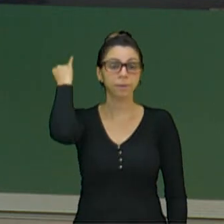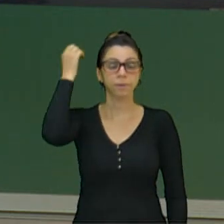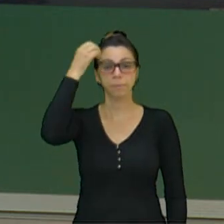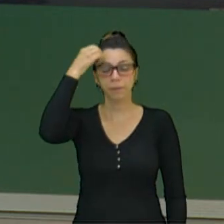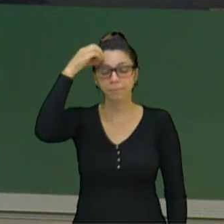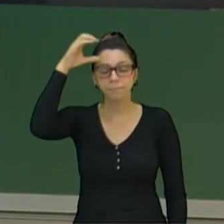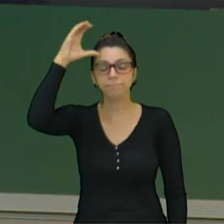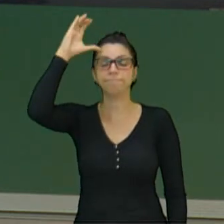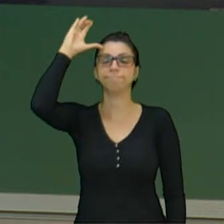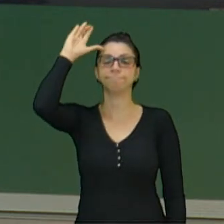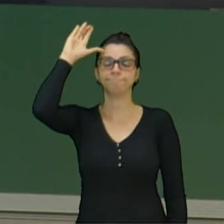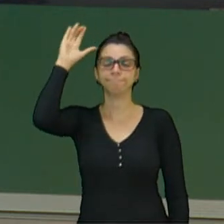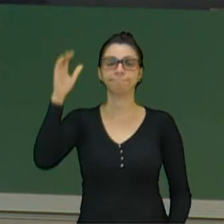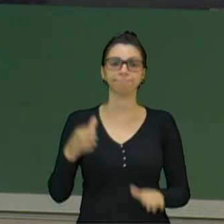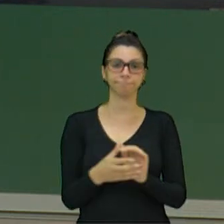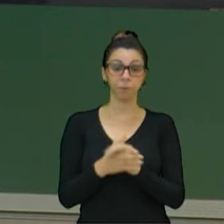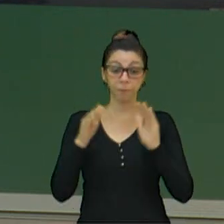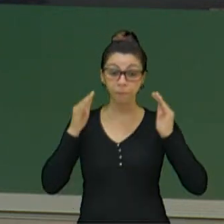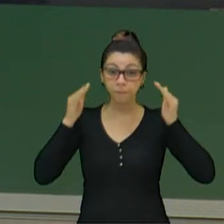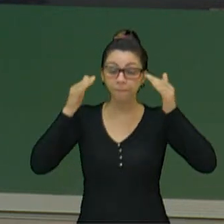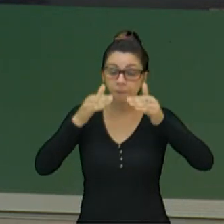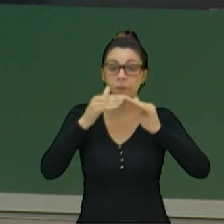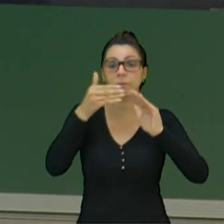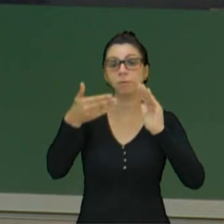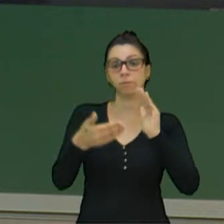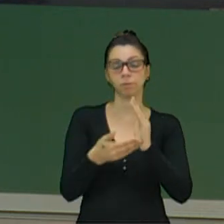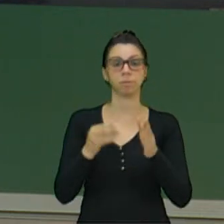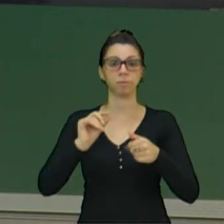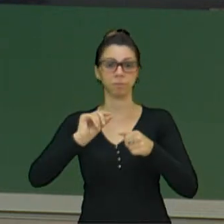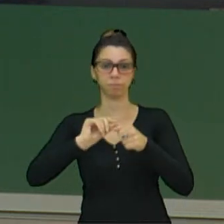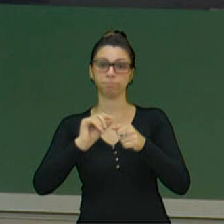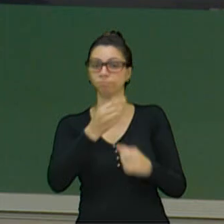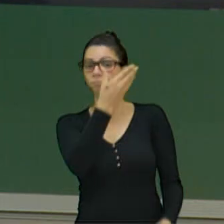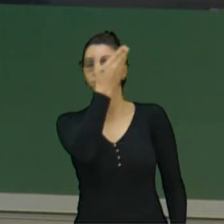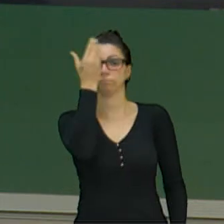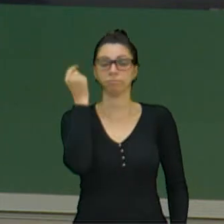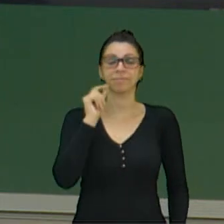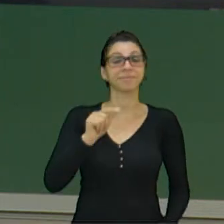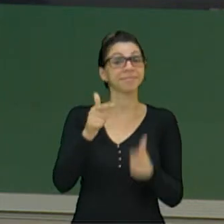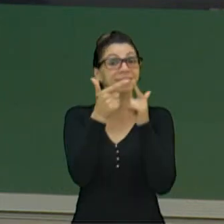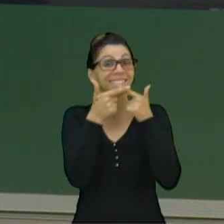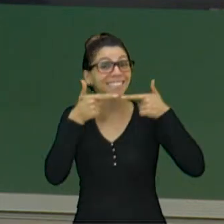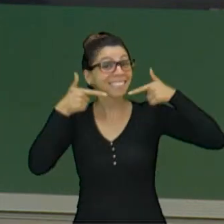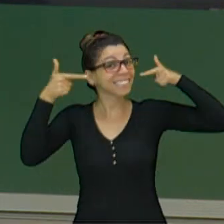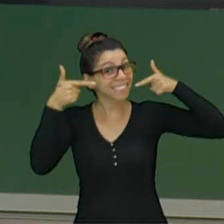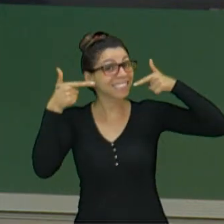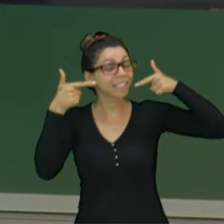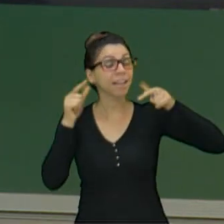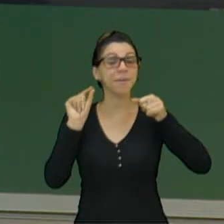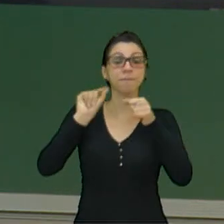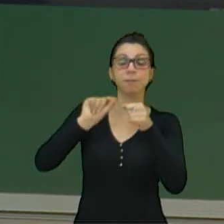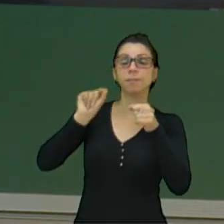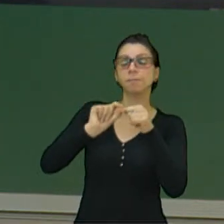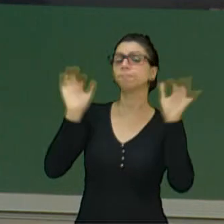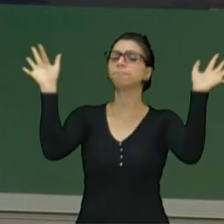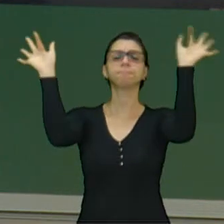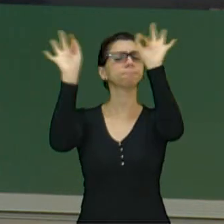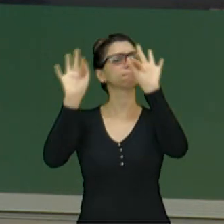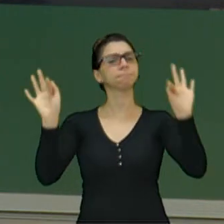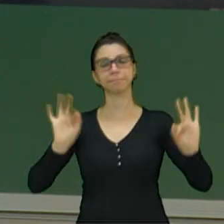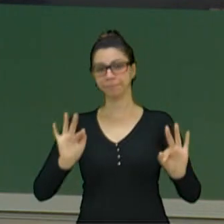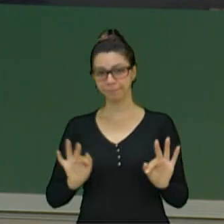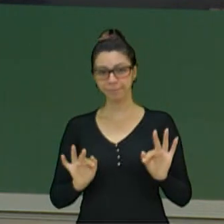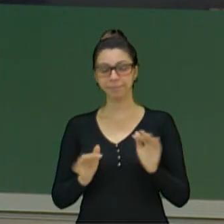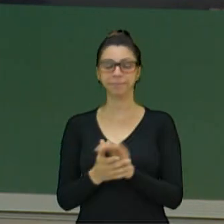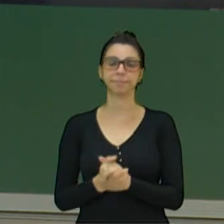se dediquem em tudo que vocês forem fazer. Não se esqueçam de sorrir para poder fazer as coisas e ficar felizes enquanto